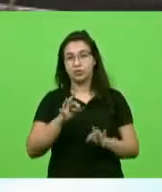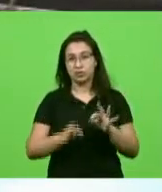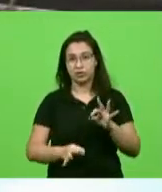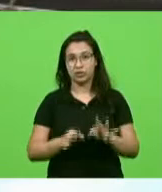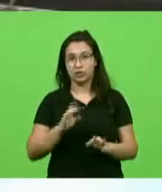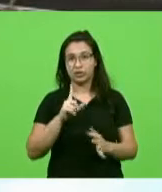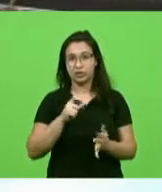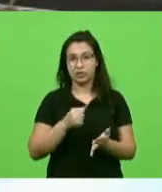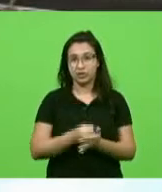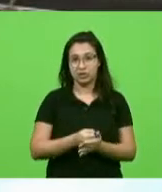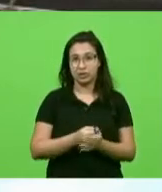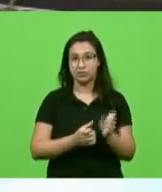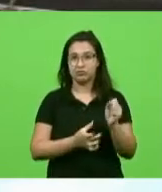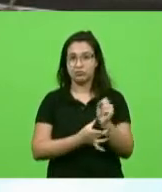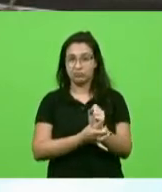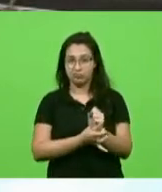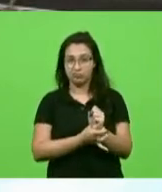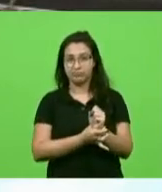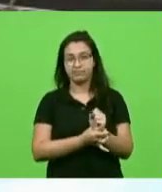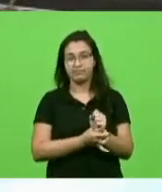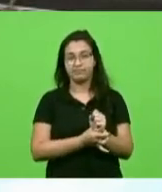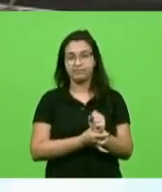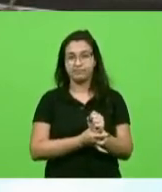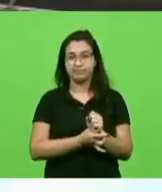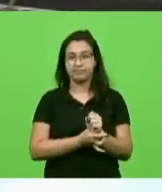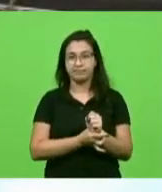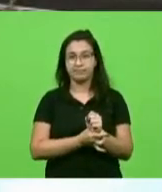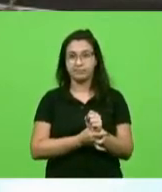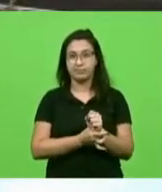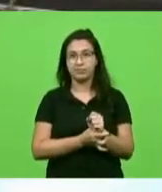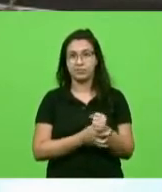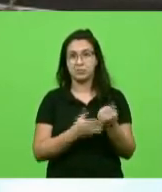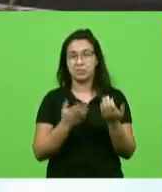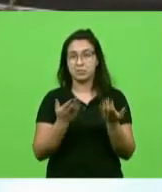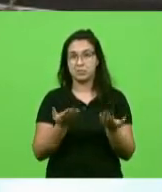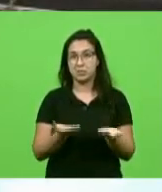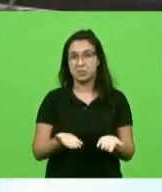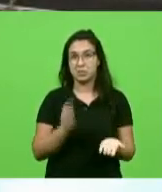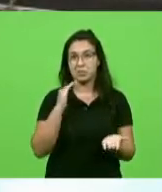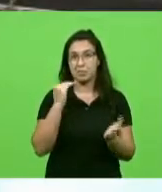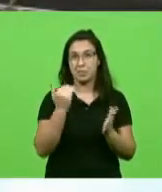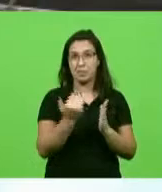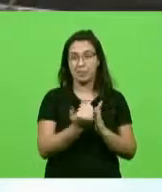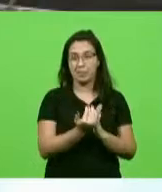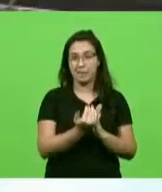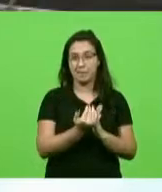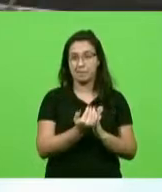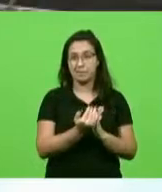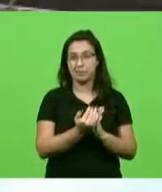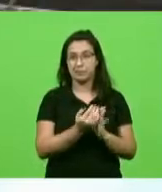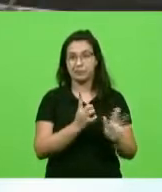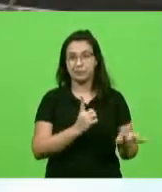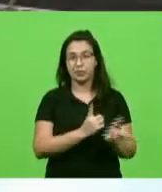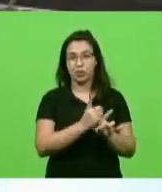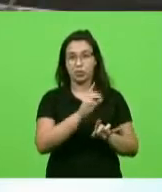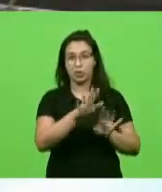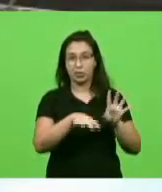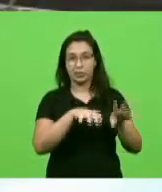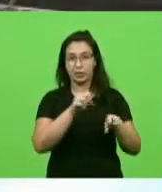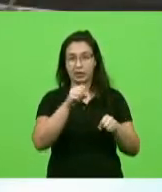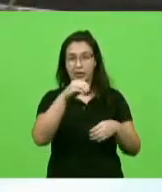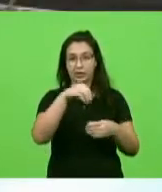das medidas cautelares a partir daí desencadeados, especialmente o cumprimento das buscas realizadas